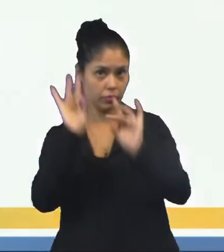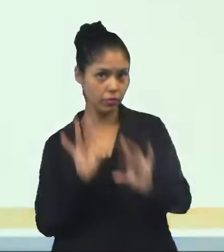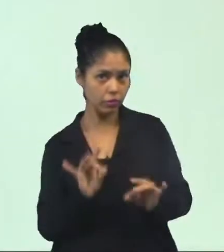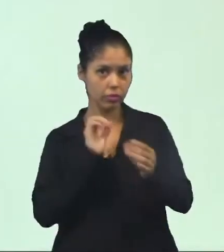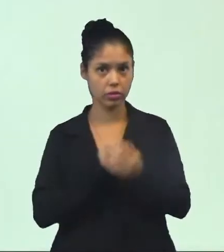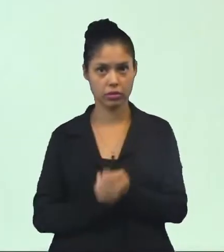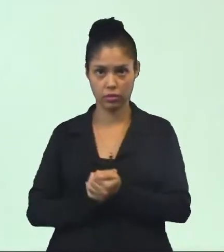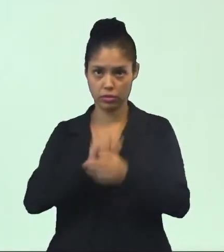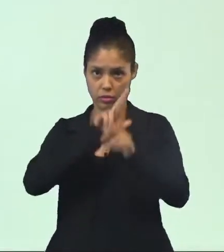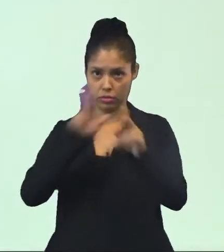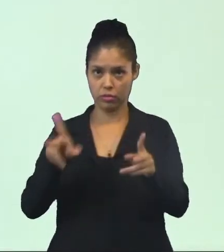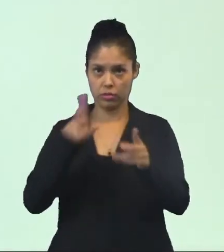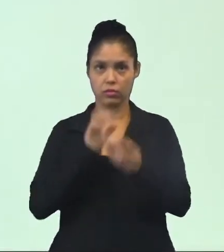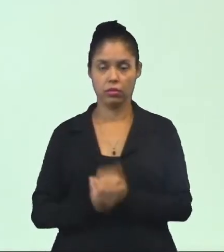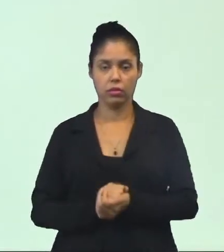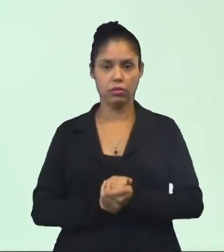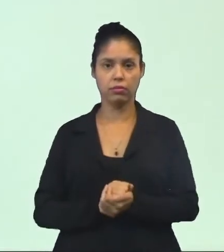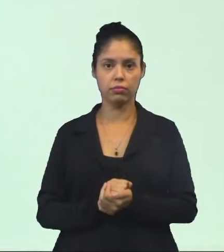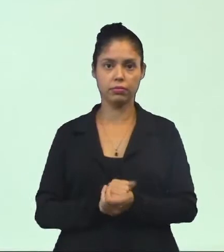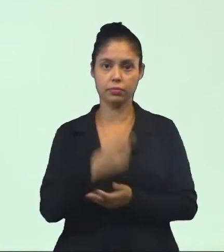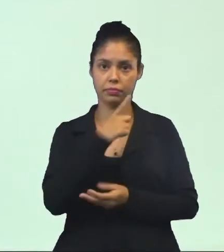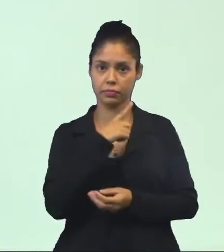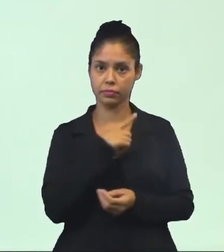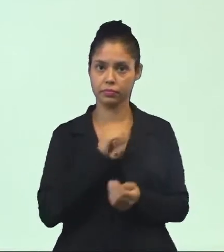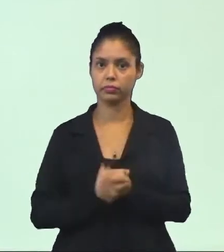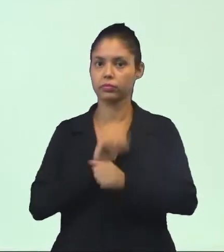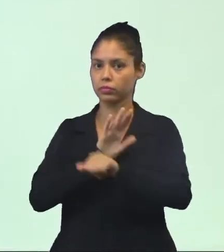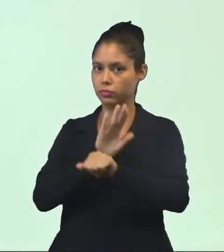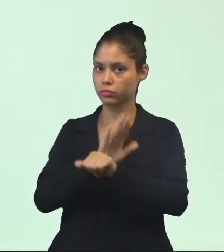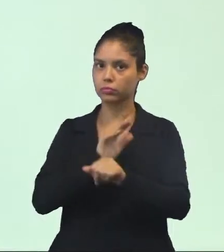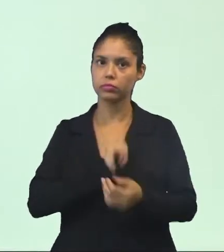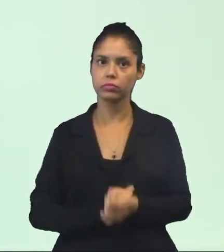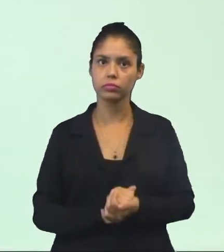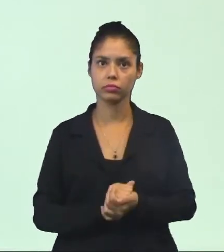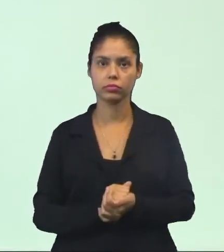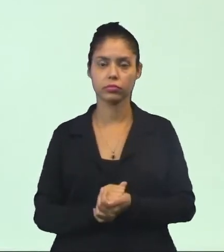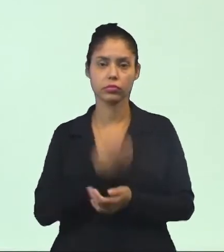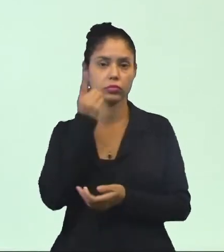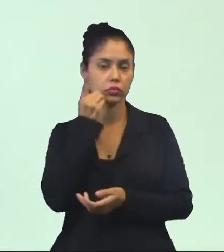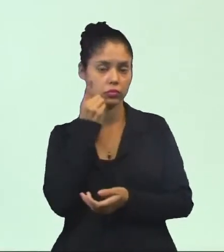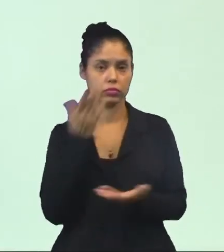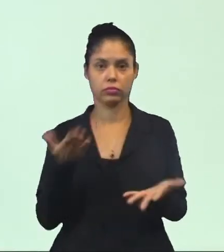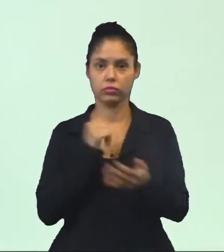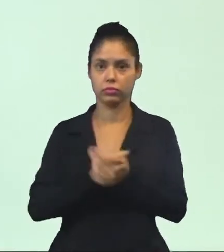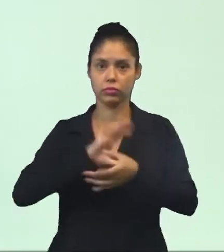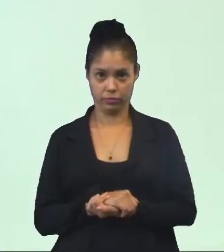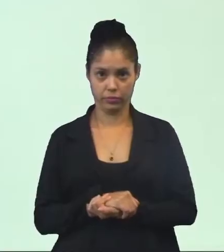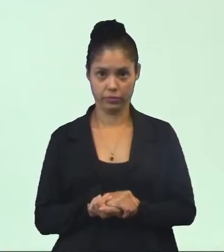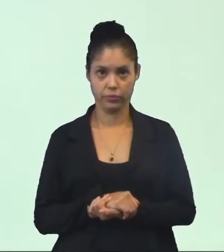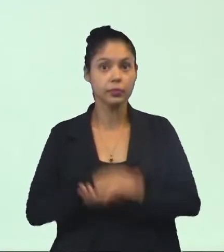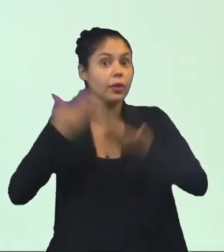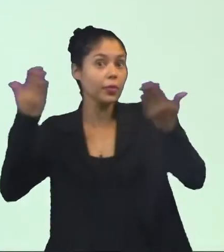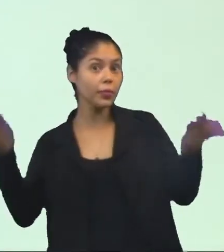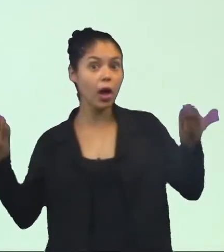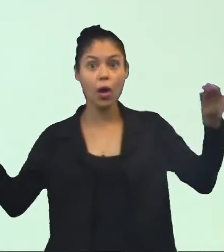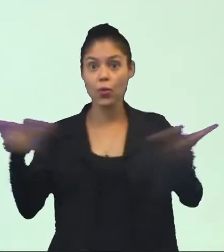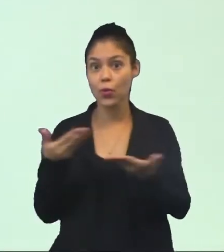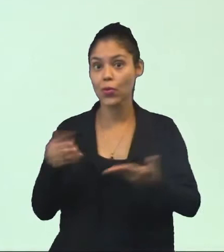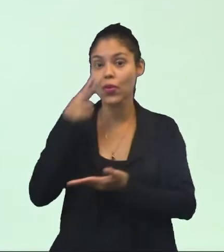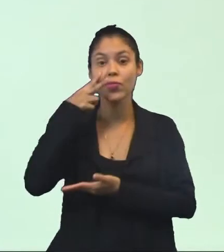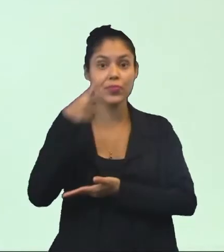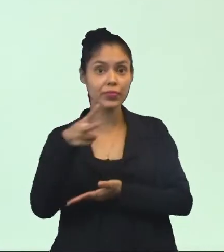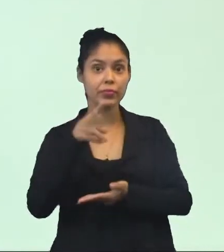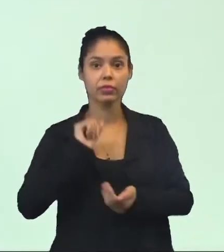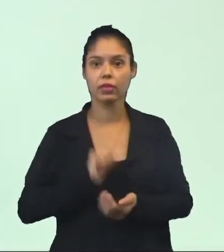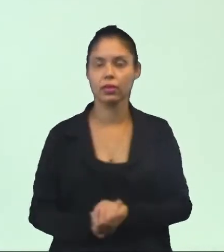ela é diferente e ela tem uma contribuição a dar no contexto da cultura. Então agora a gente vai